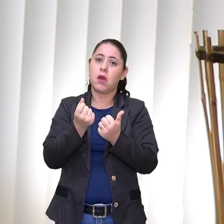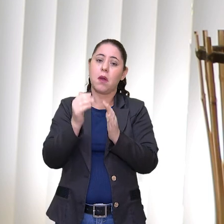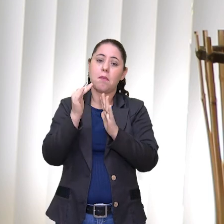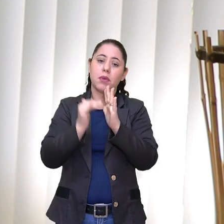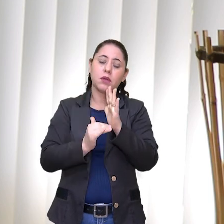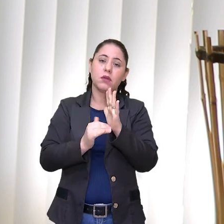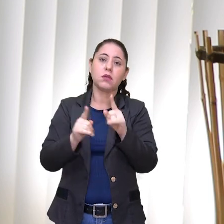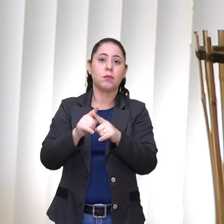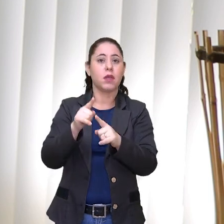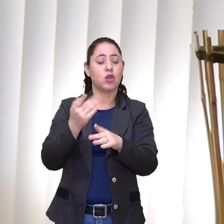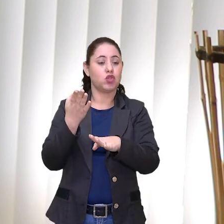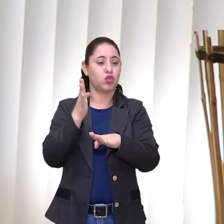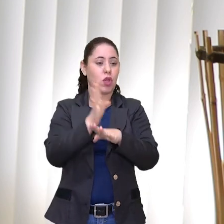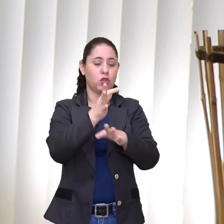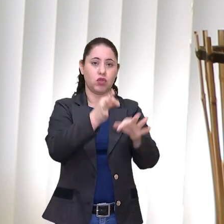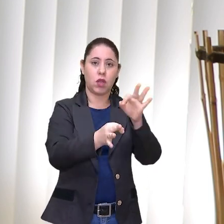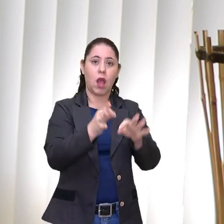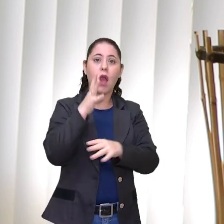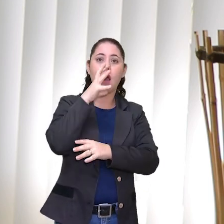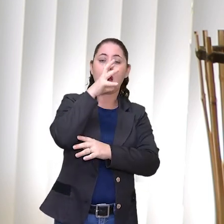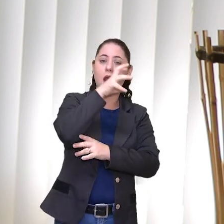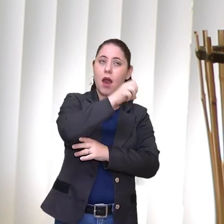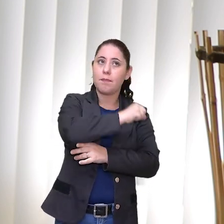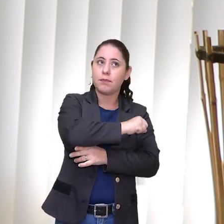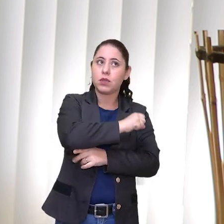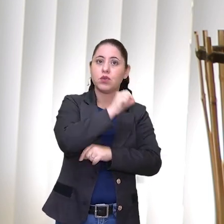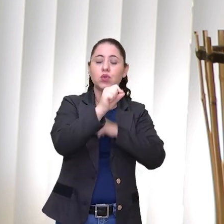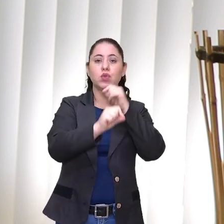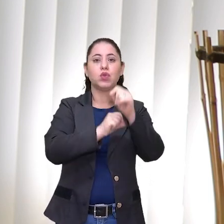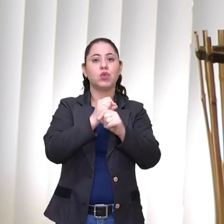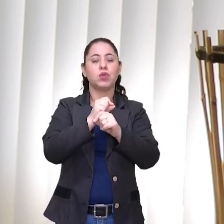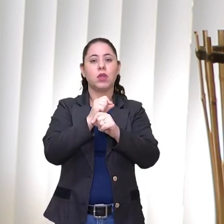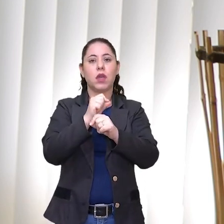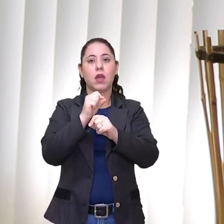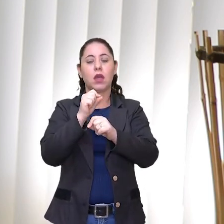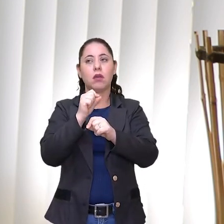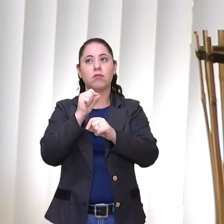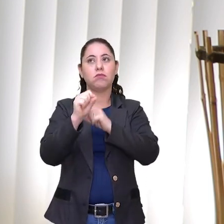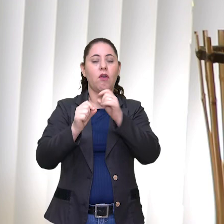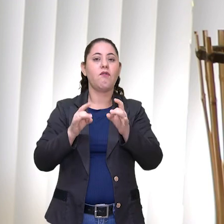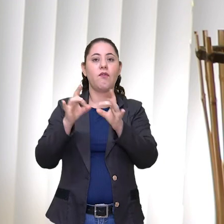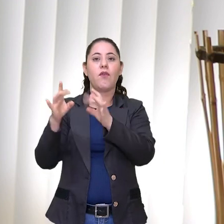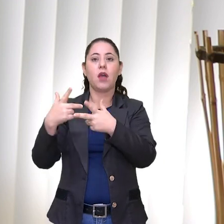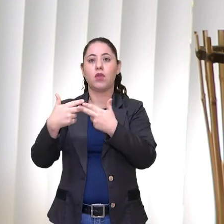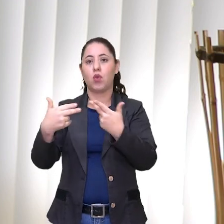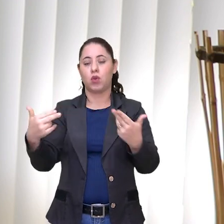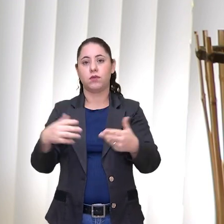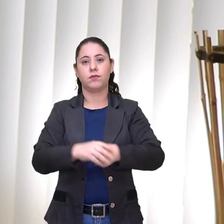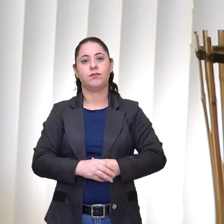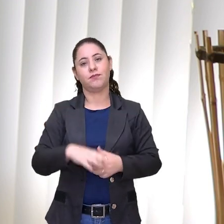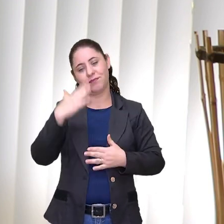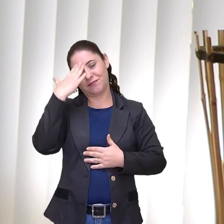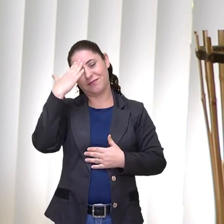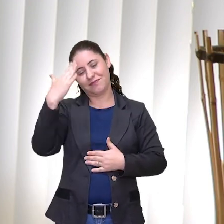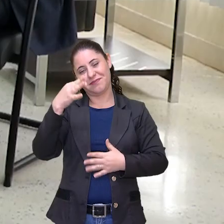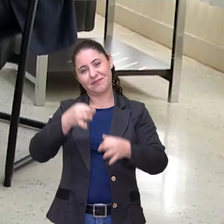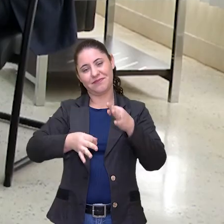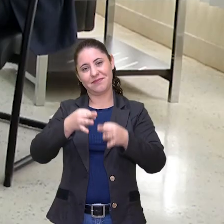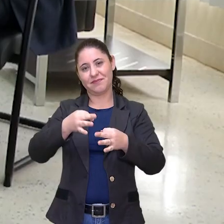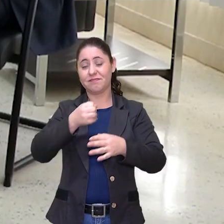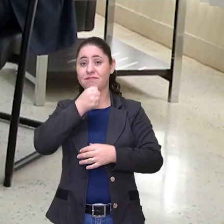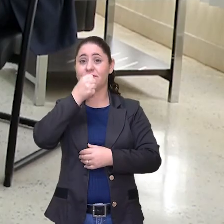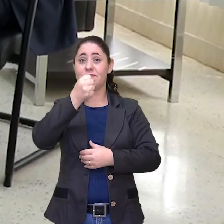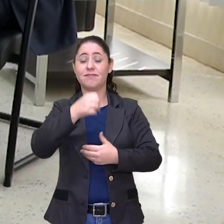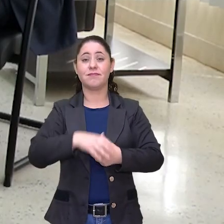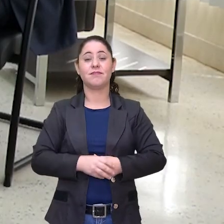resultado, um lucro, e auxiliar também o Poder Judiciário em dar efetividade a esses processos, na venda desses bens.